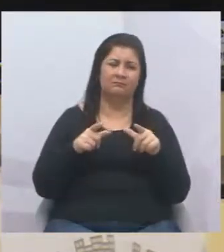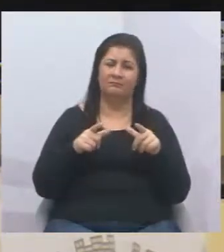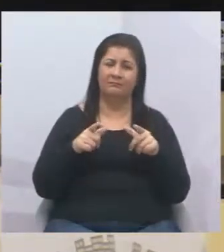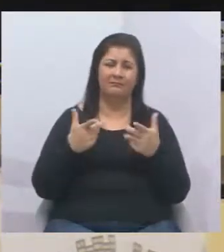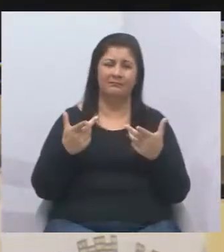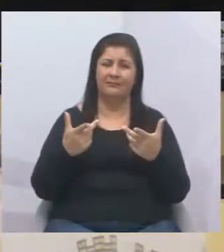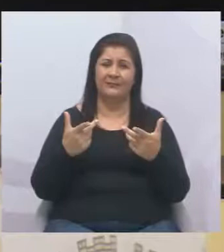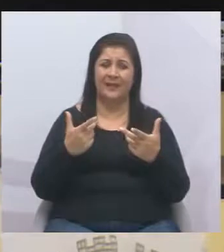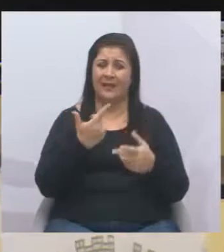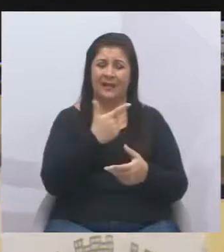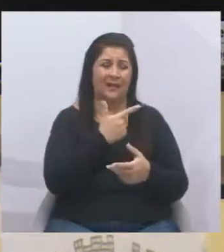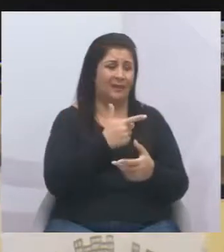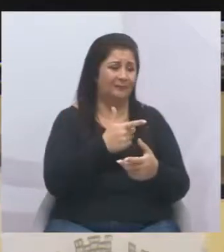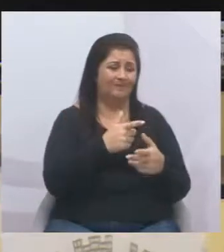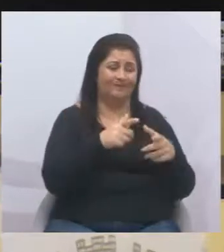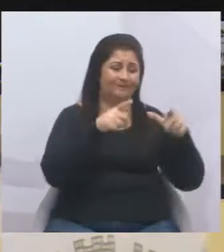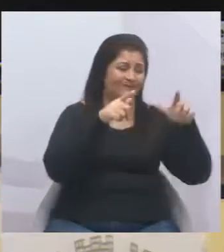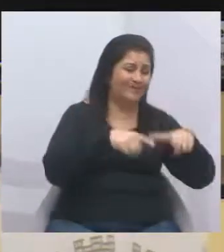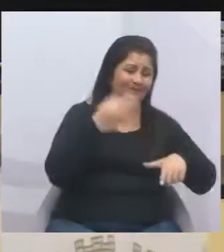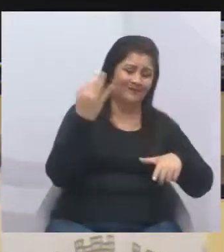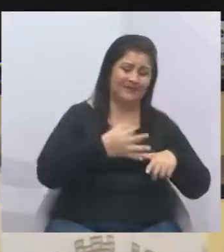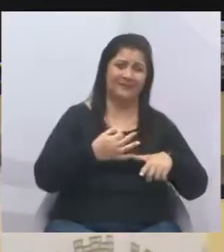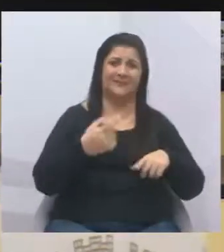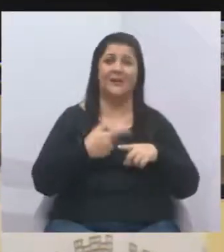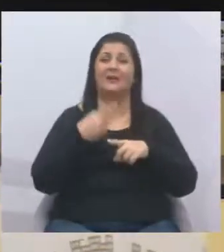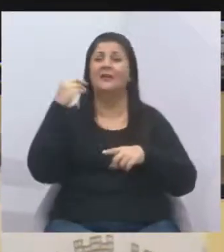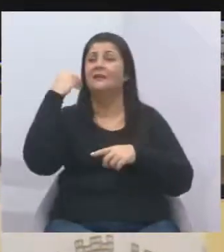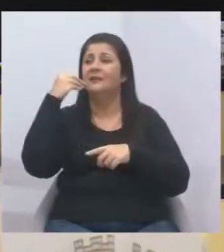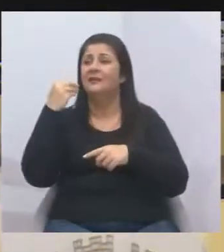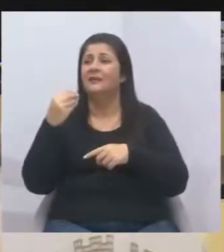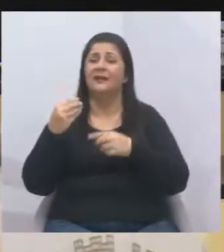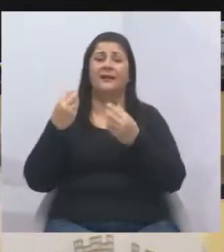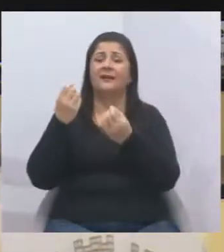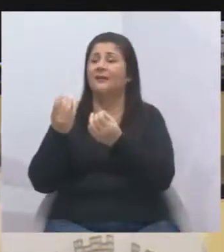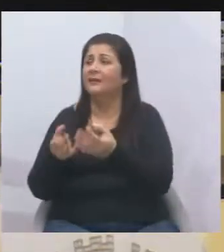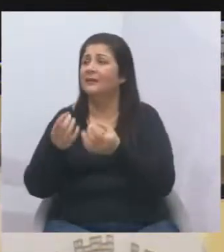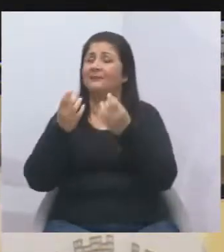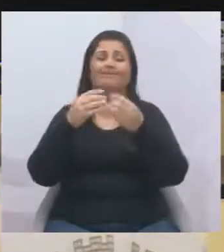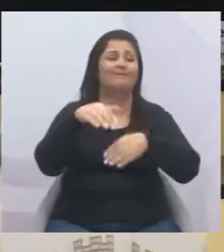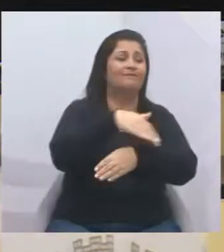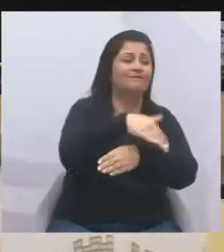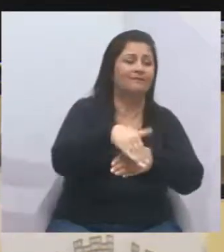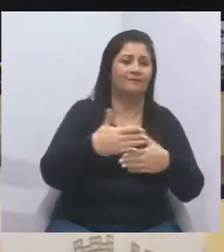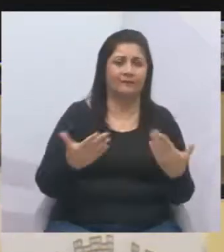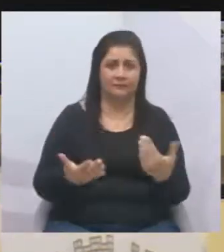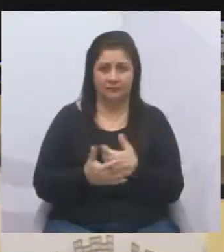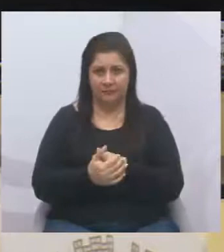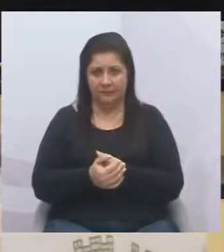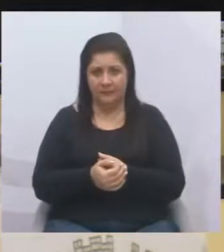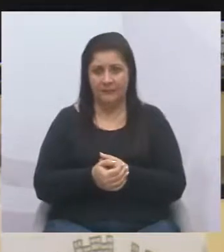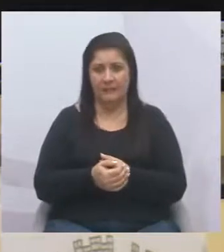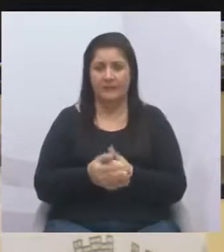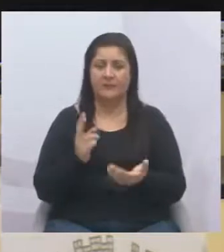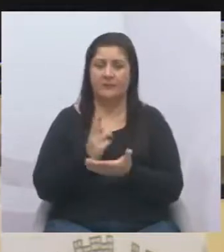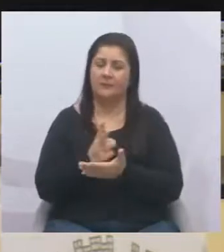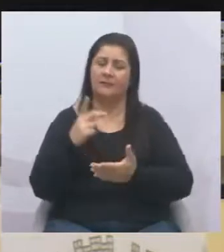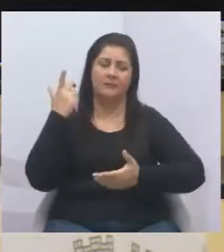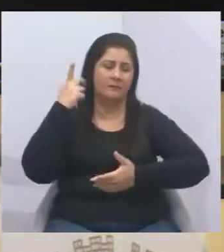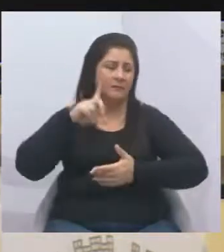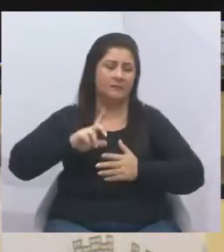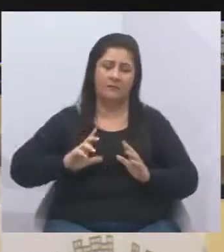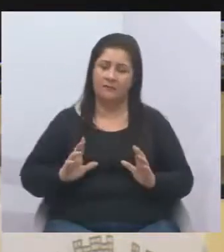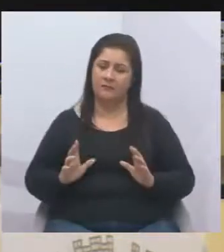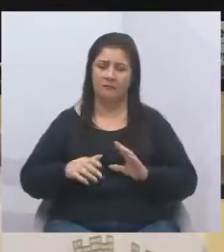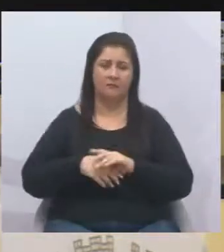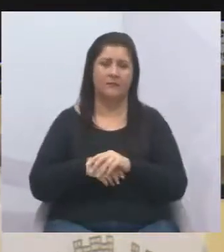Roninha, realmente aumentou, porque elas estão lutando para sobreviver e devem continuar lutando enquanto o poder